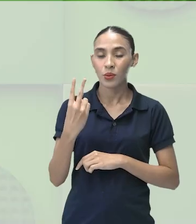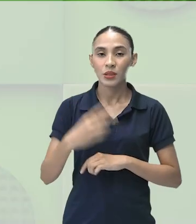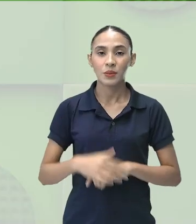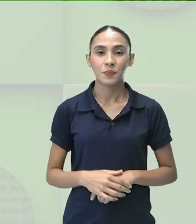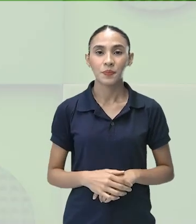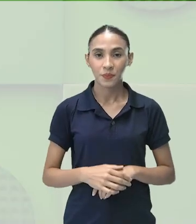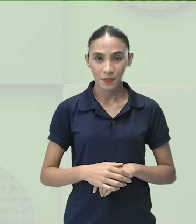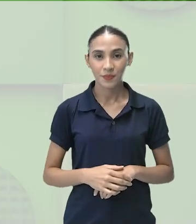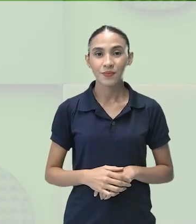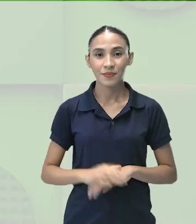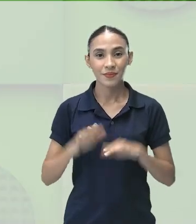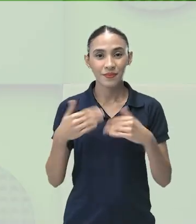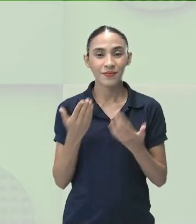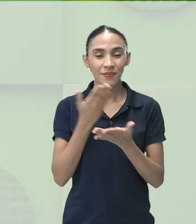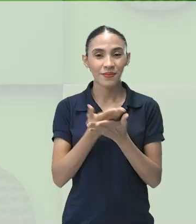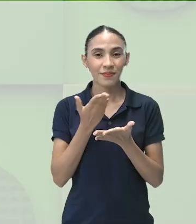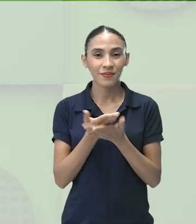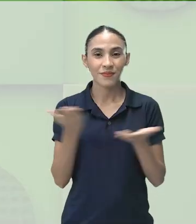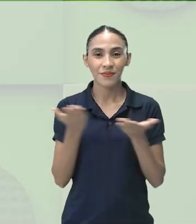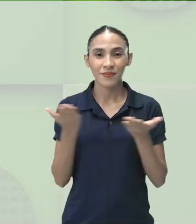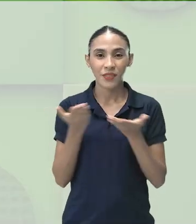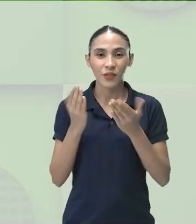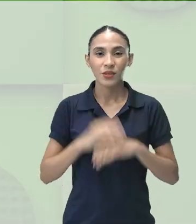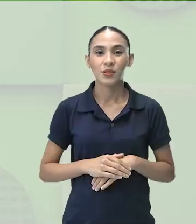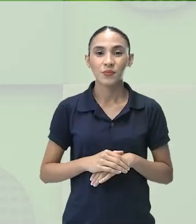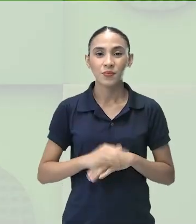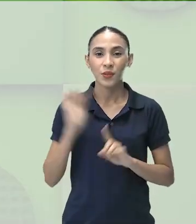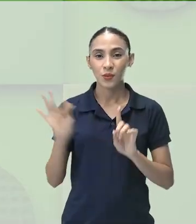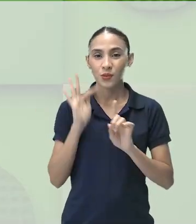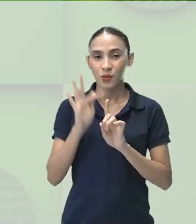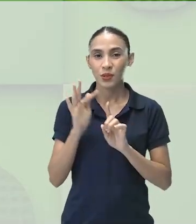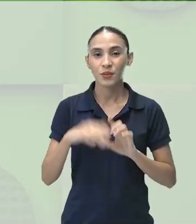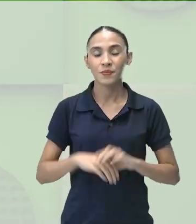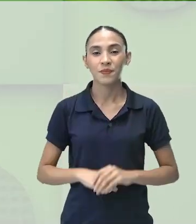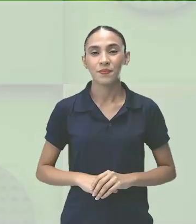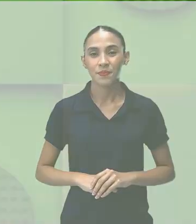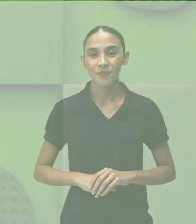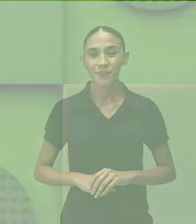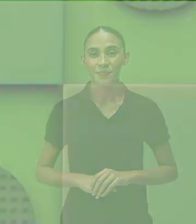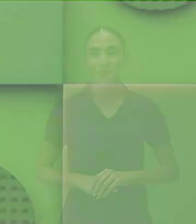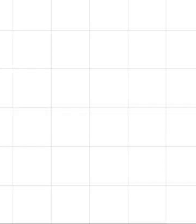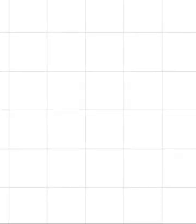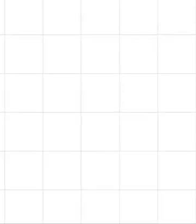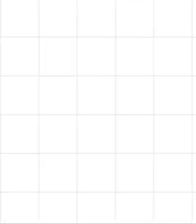E essa foi a nossa aula de hoje sobre funções inorgânicas.